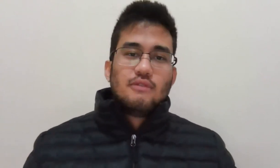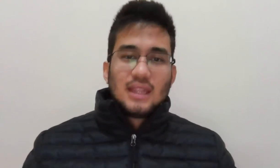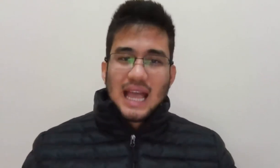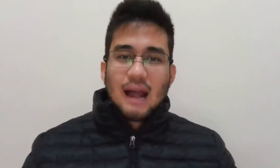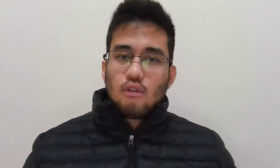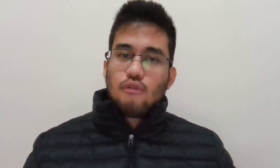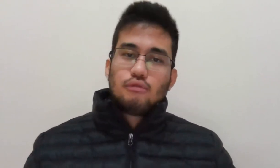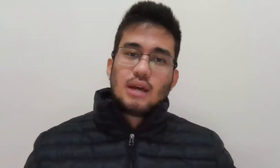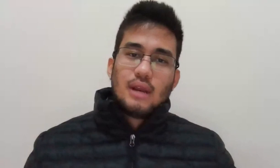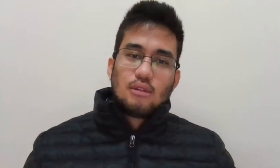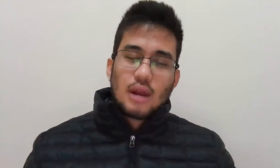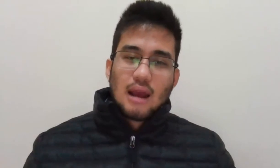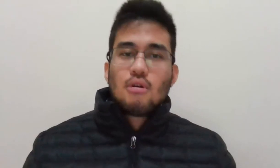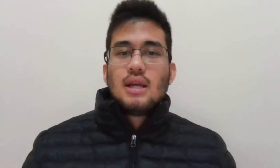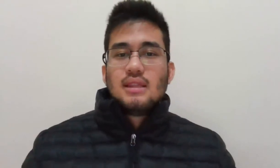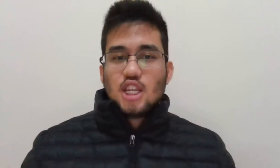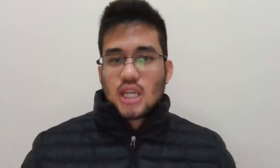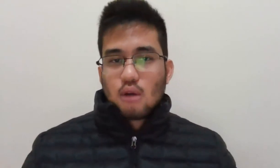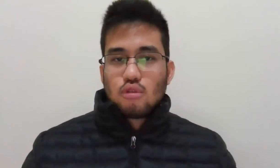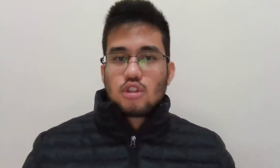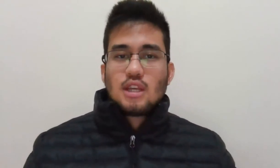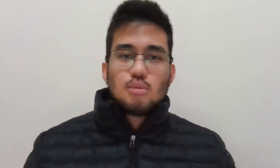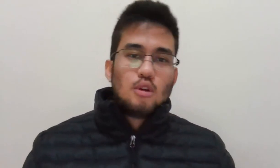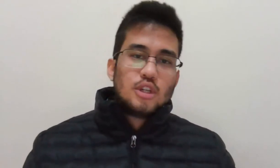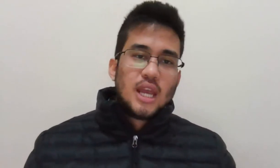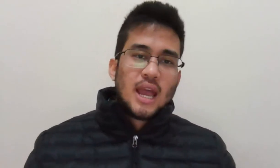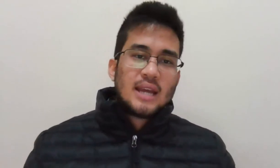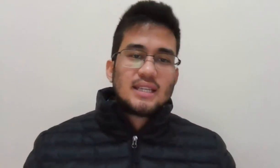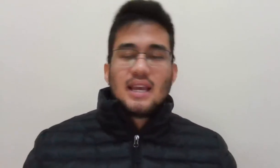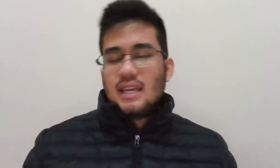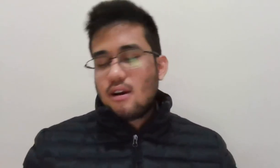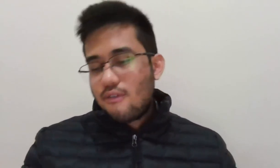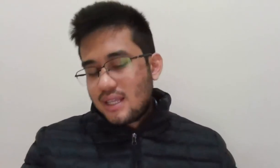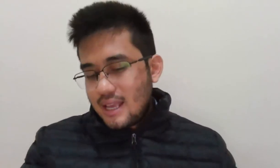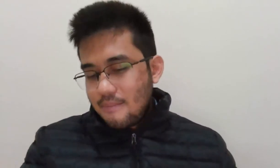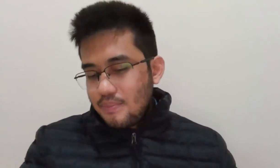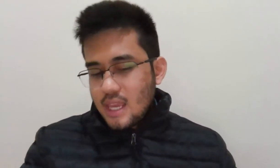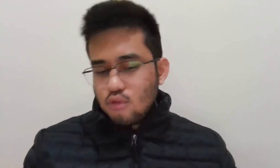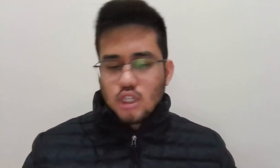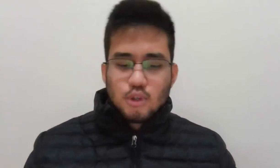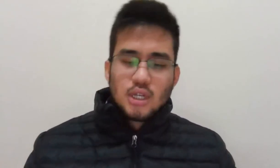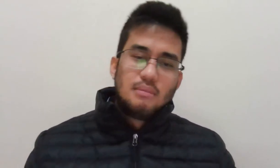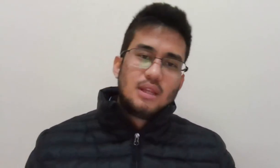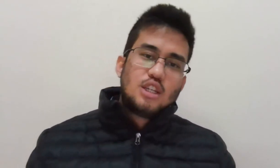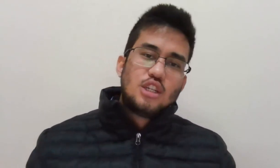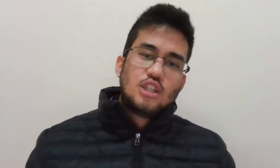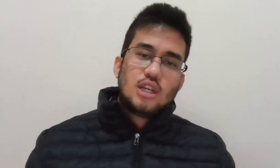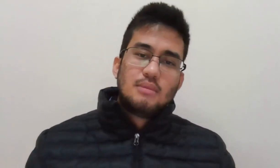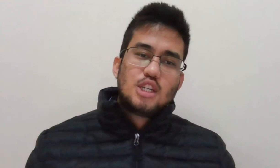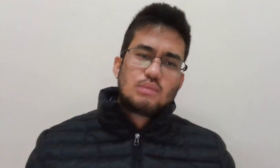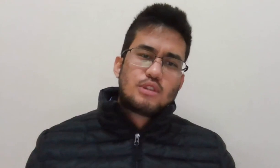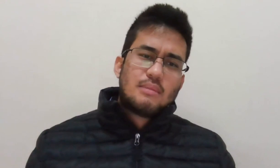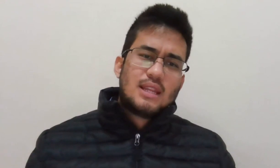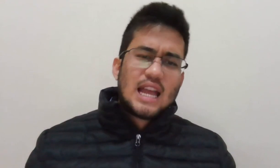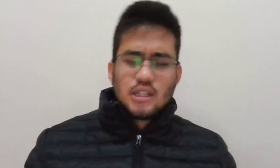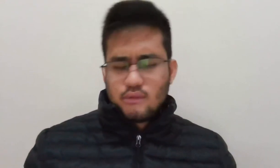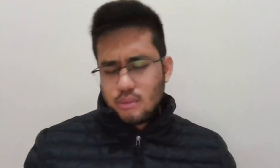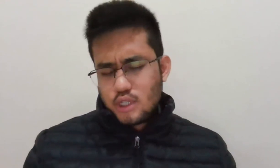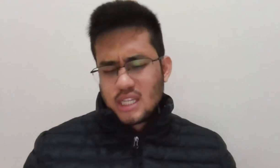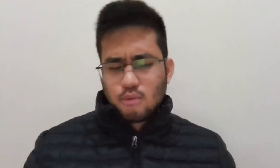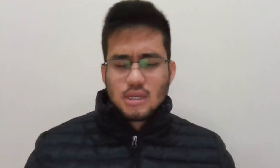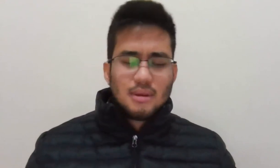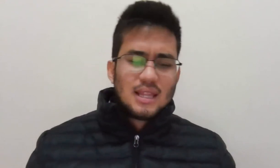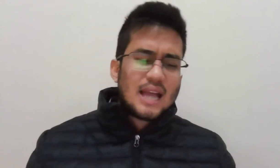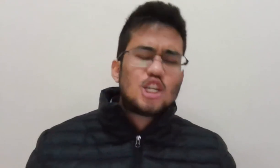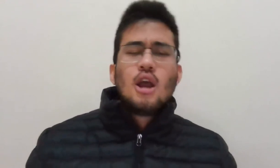Bolsonaro pode vetar o fundão eleitoral, deixar os 800 milhões de reais e não vai ter nenhum tipo de crime de responsabilidade, nenhum